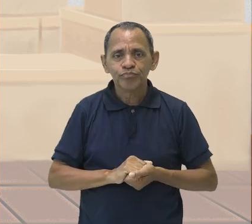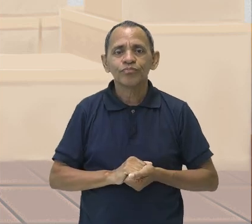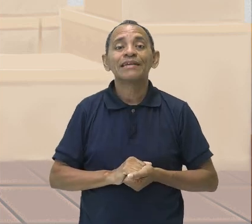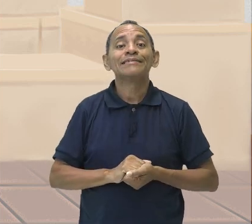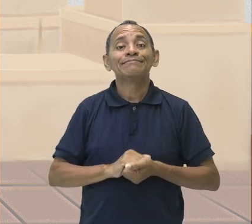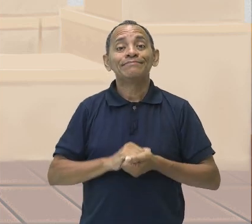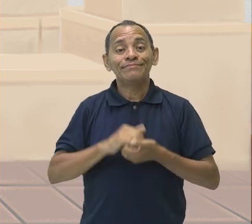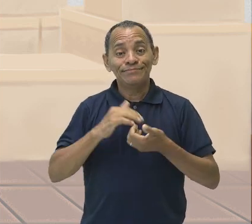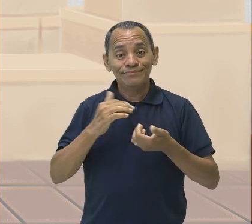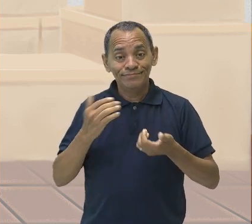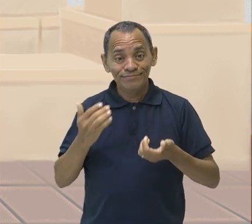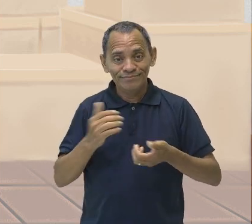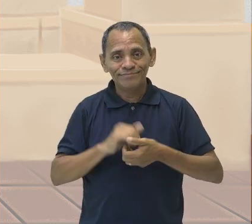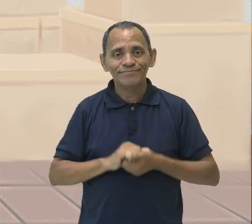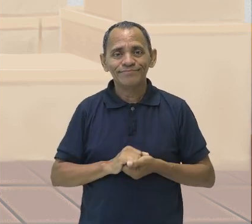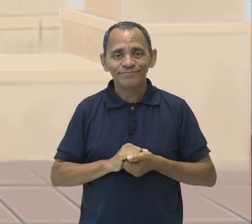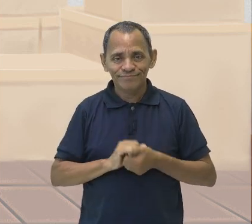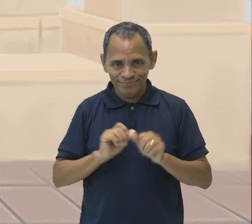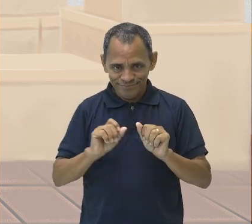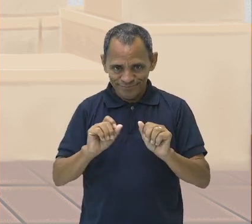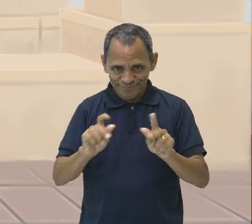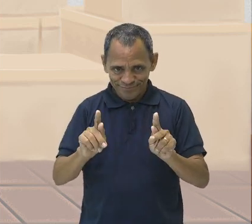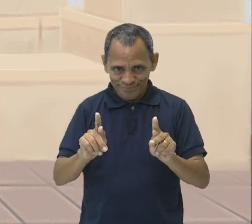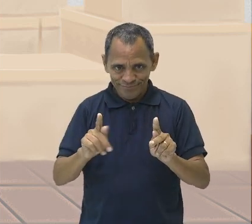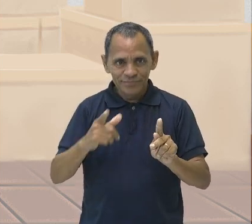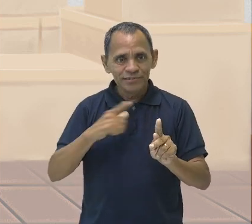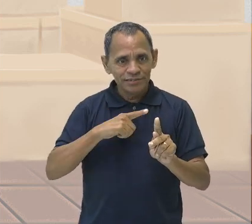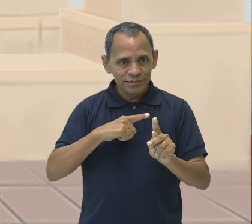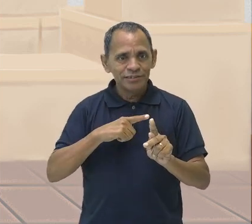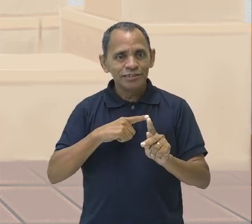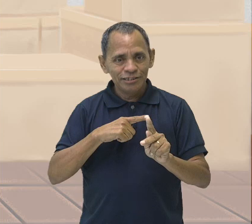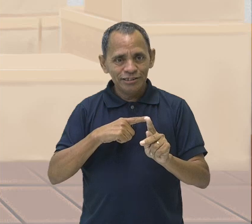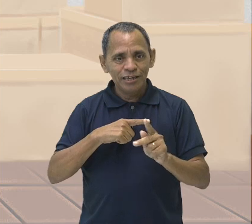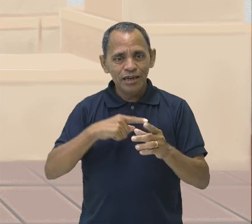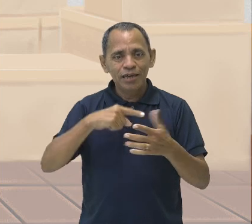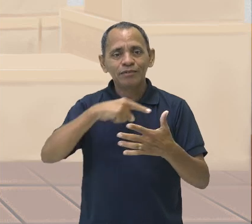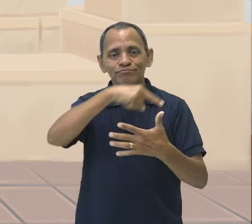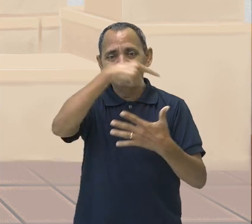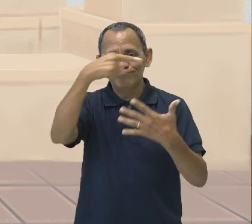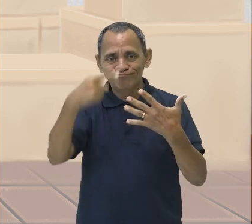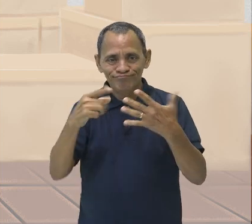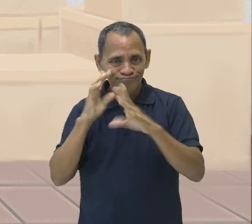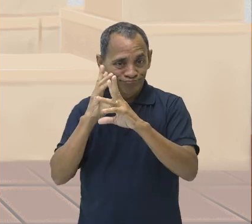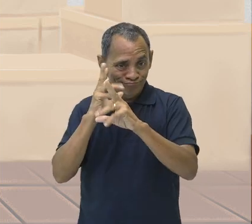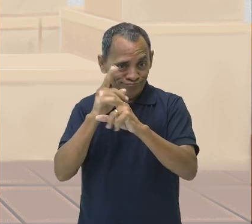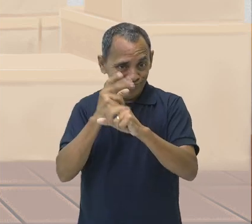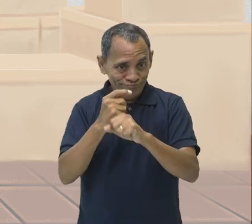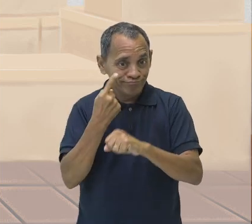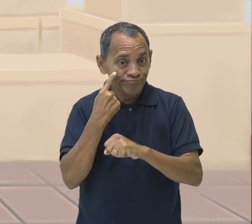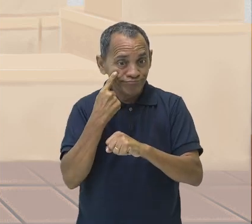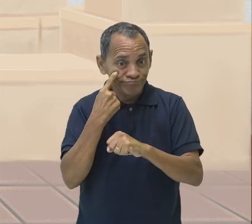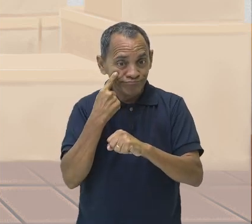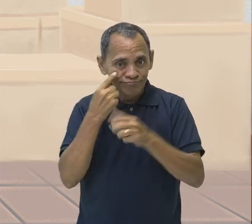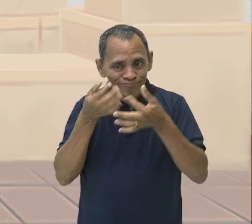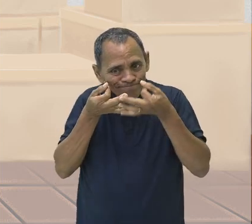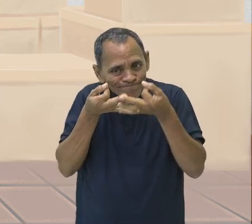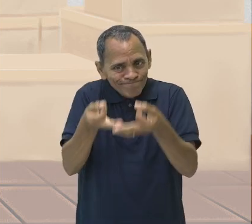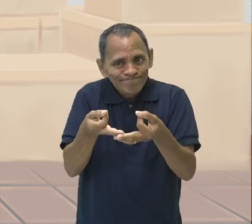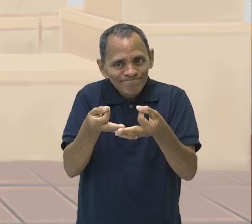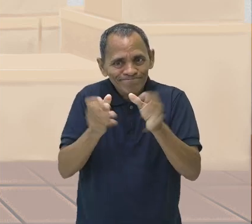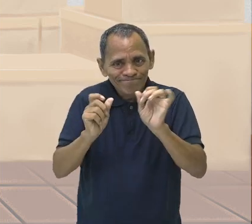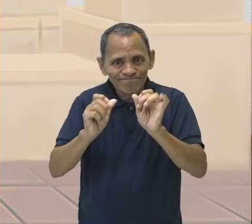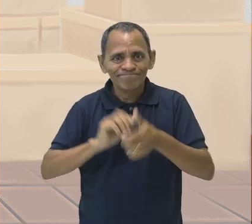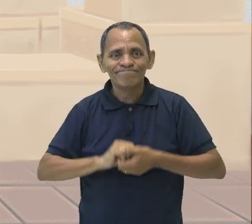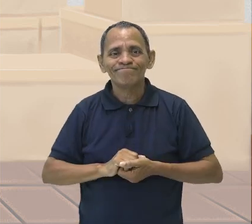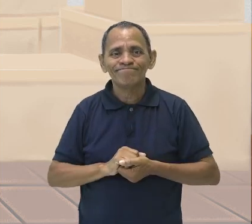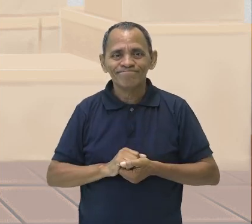Pois é, hein? Então, beleza. Já temos aqui os nossos grandes cálculos. Eu já estou aqui observando atentamente esses grandes